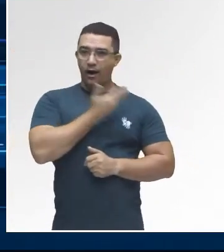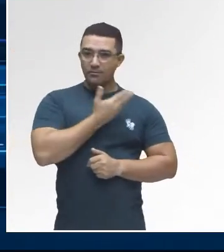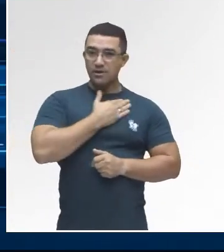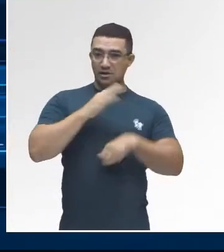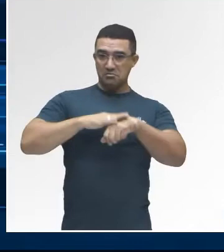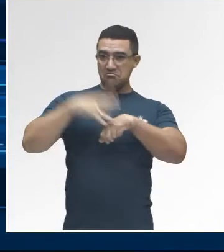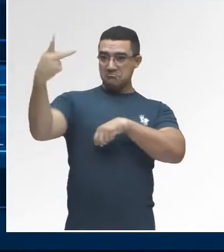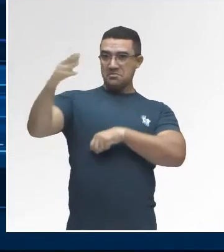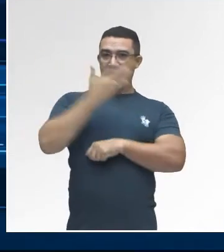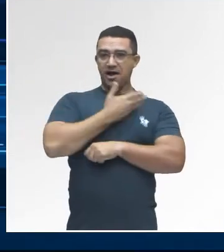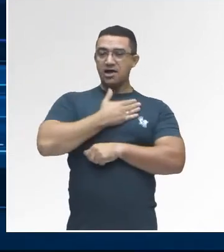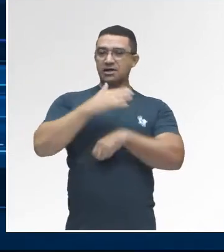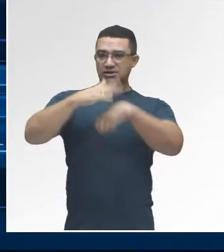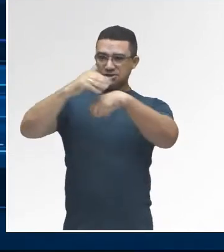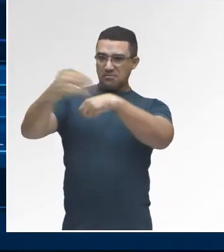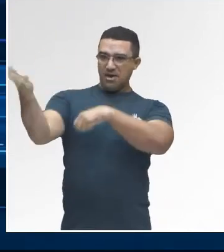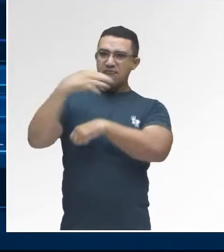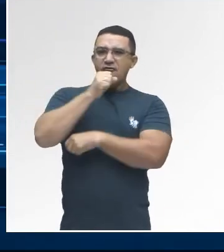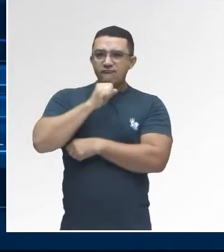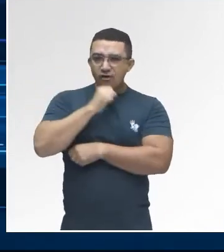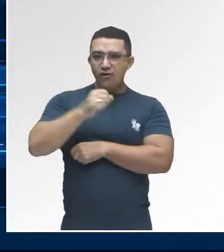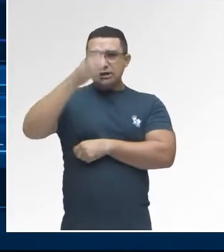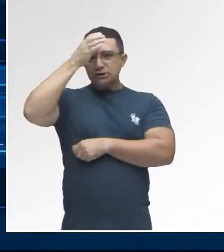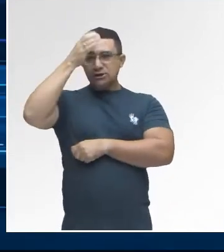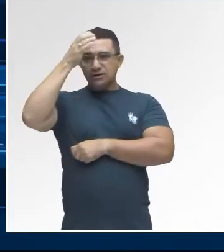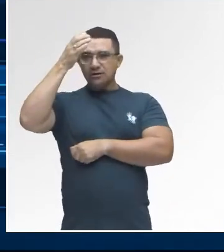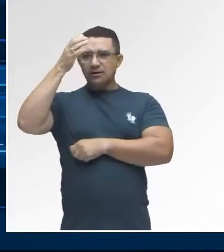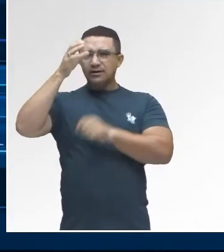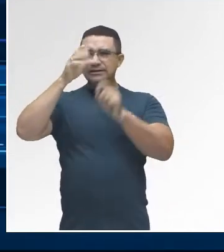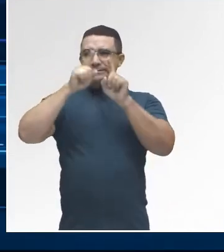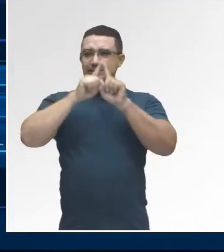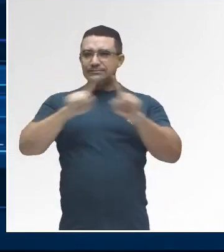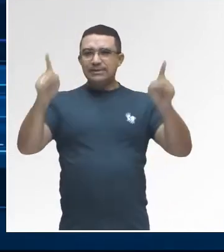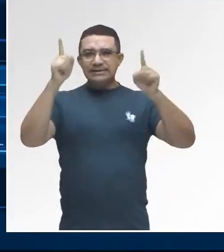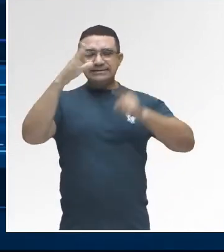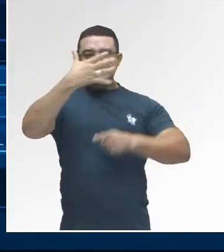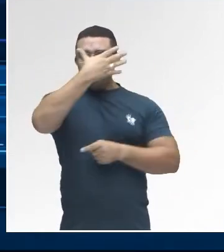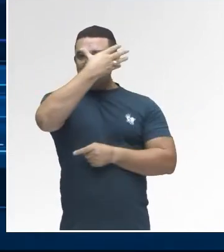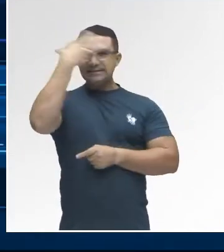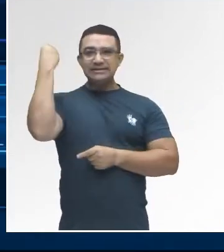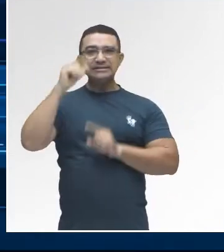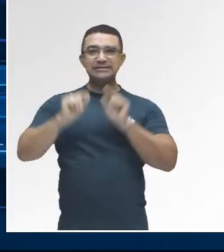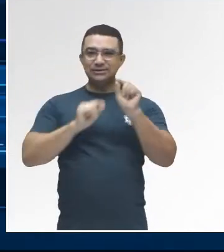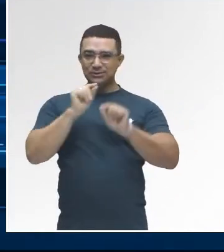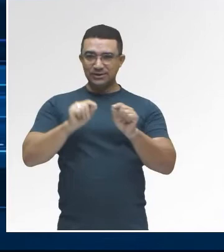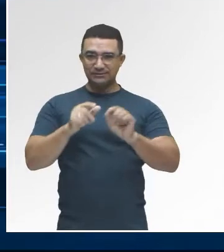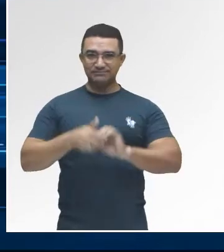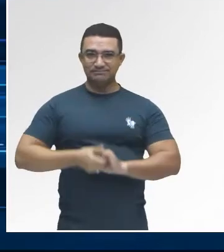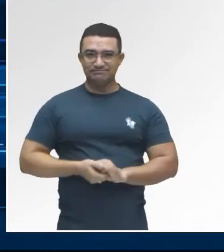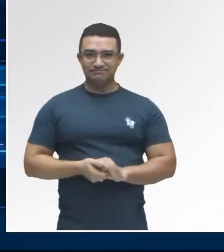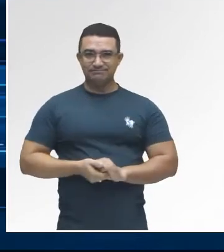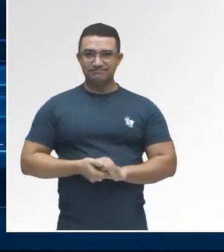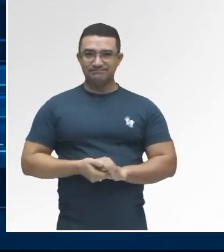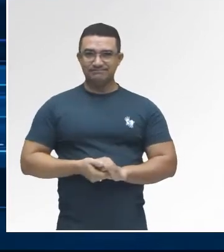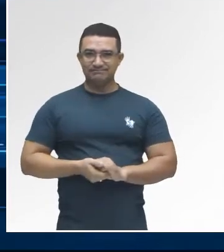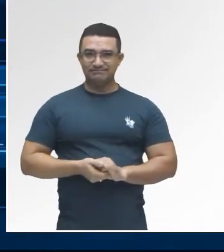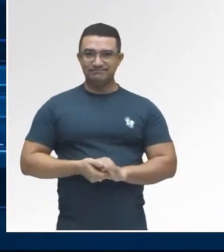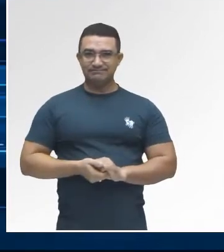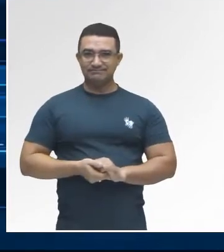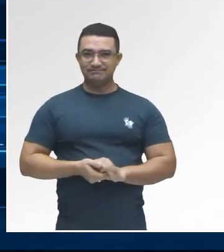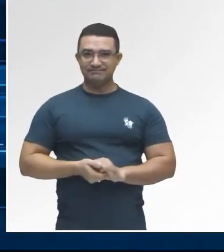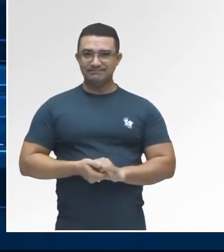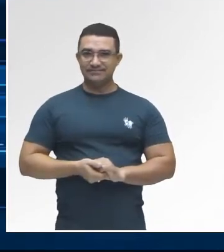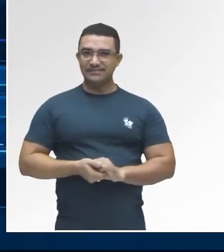dele, chamei os avós, os tios. Mas eu esqueci do principal, Meu Bruno. Deus. Eu esqueci de chamar